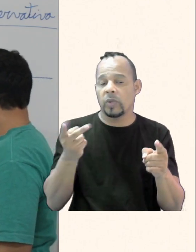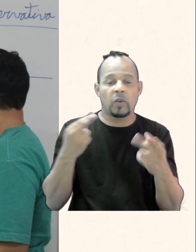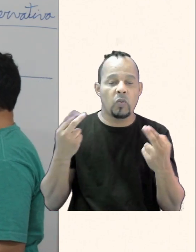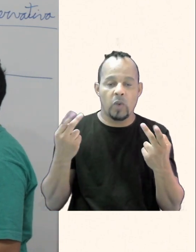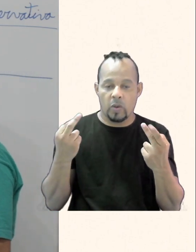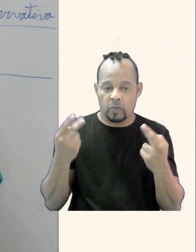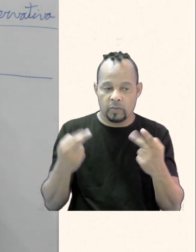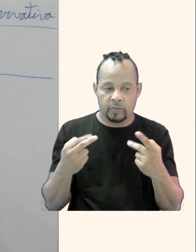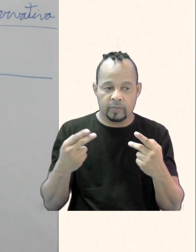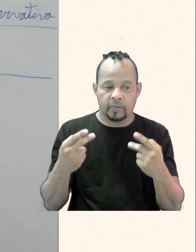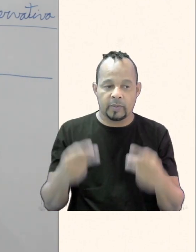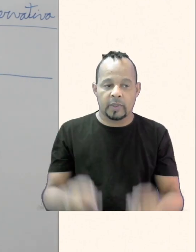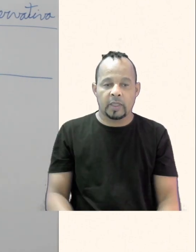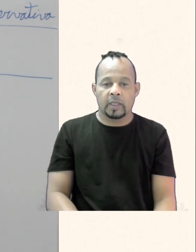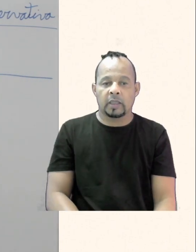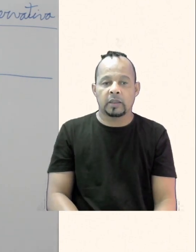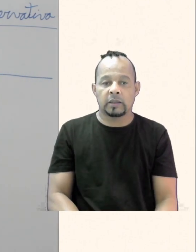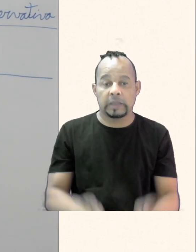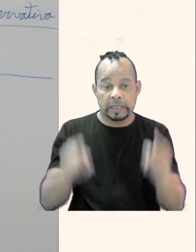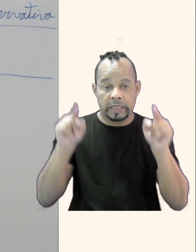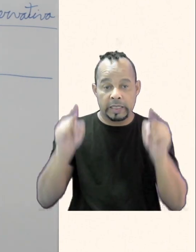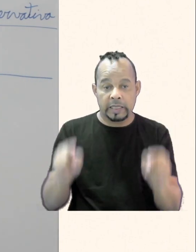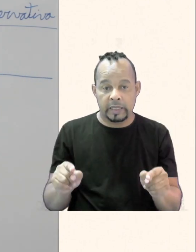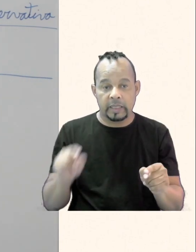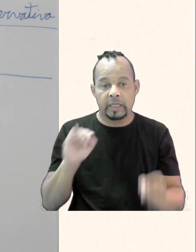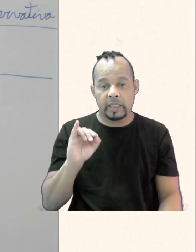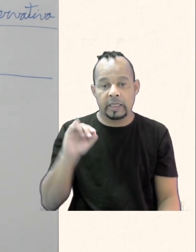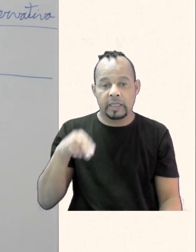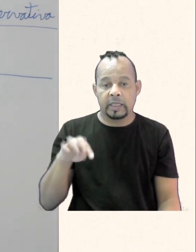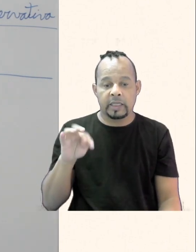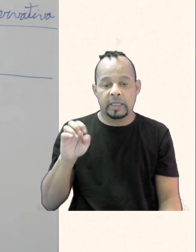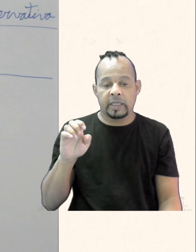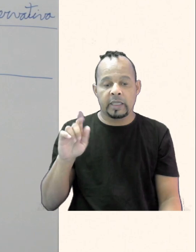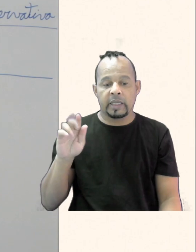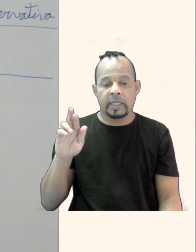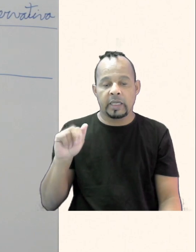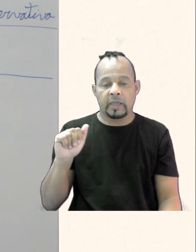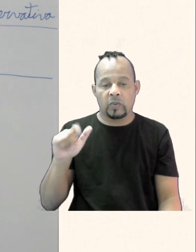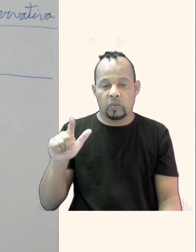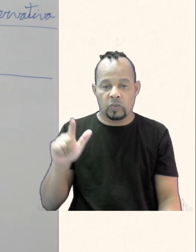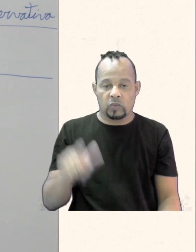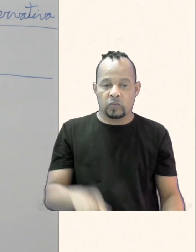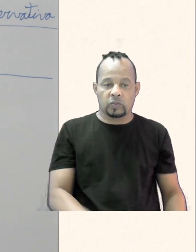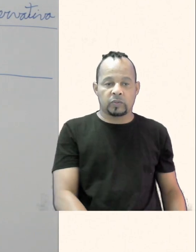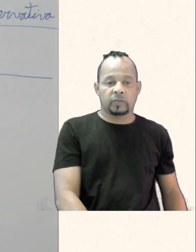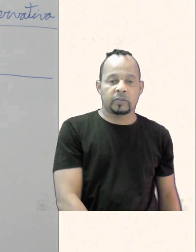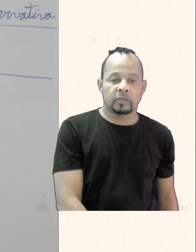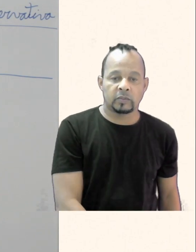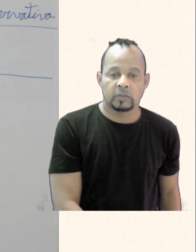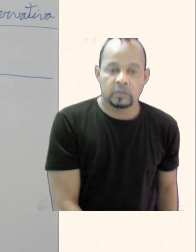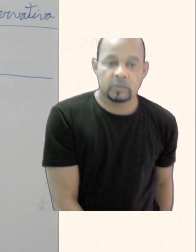Correto? Muito bem. Então, eu vou até escrever isso. A integral